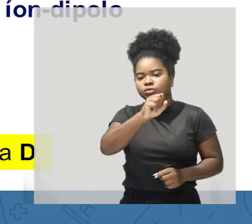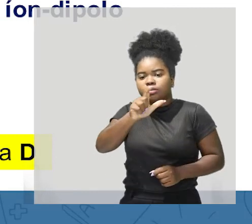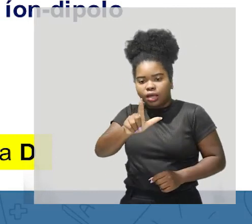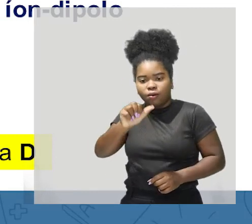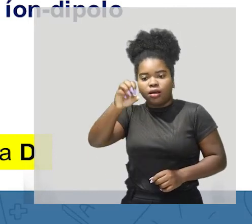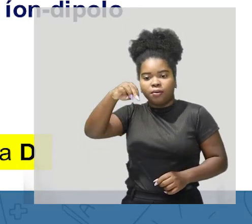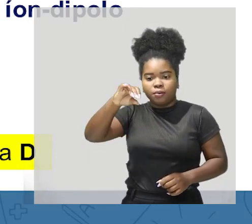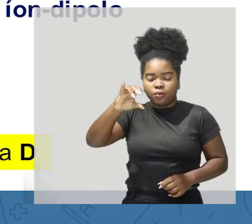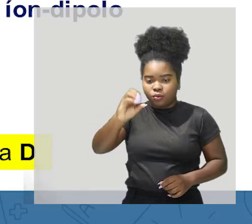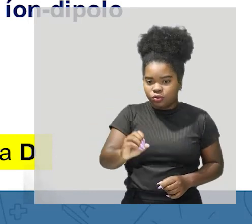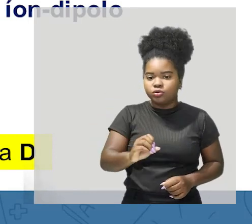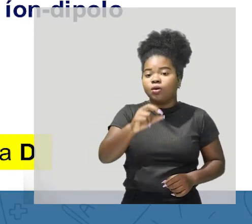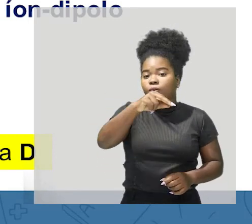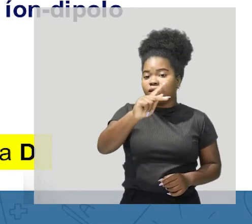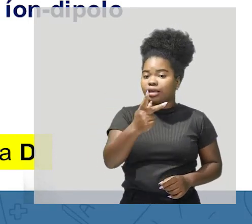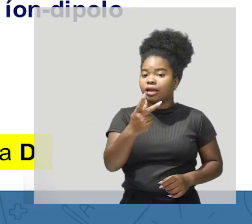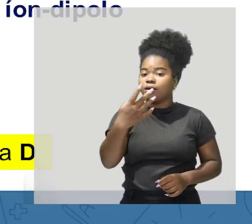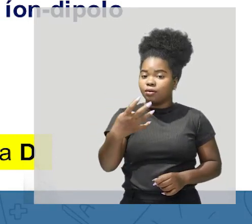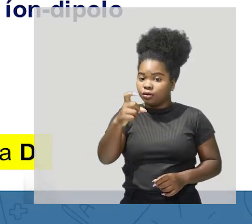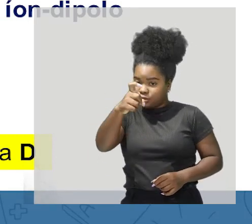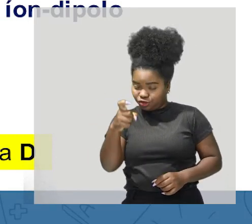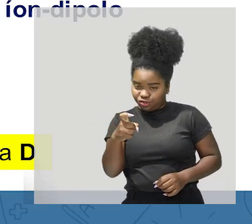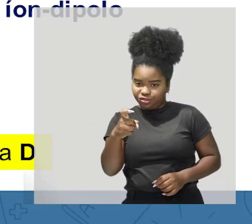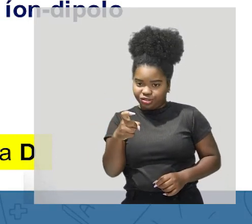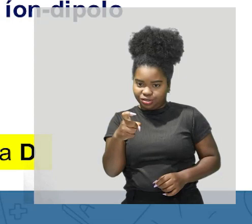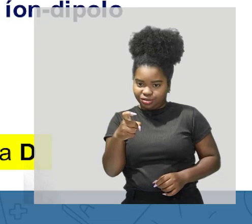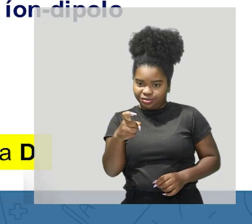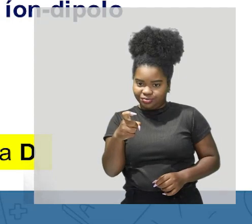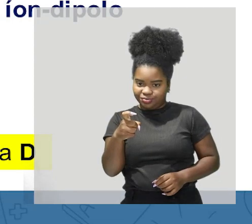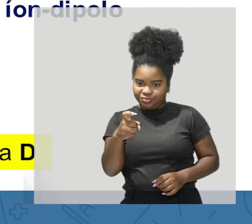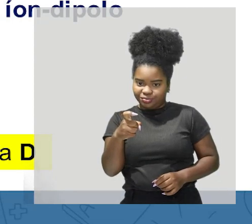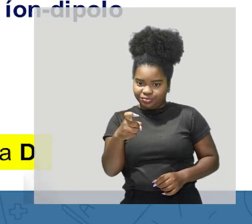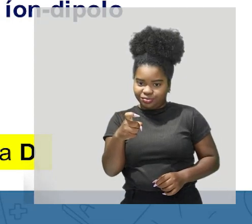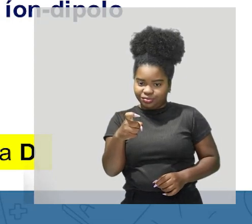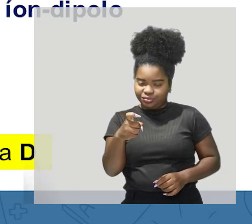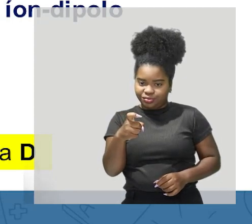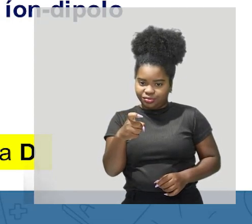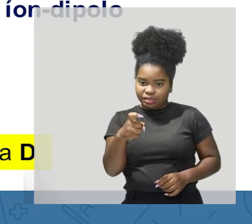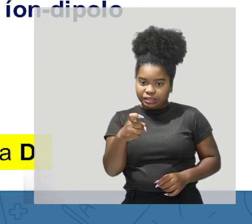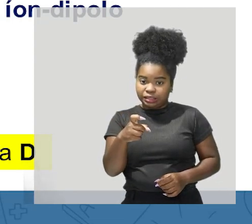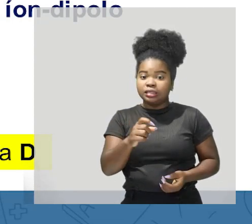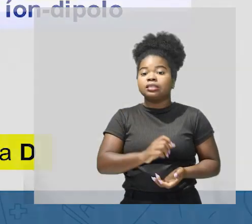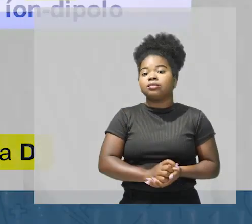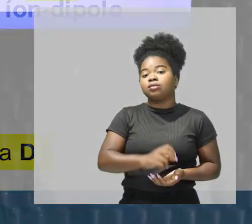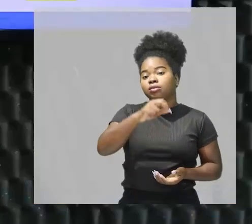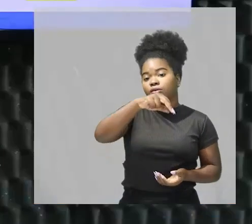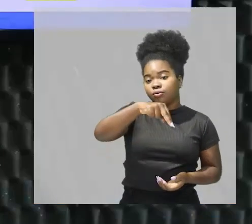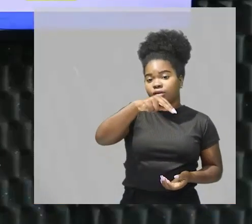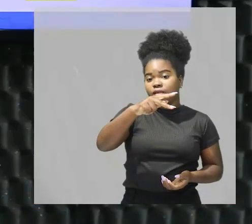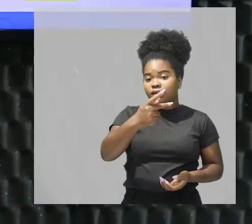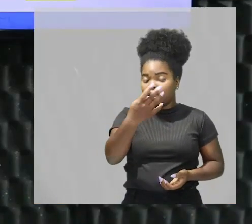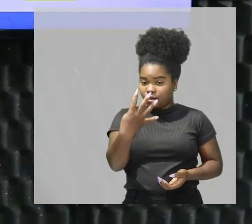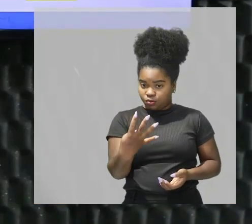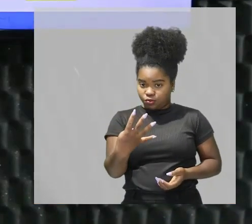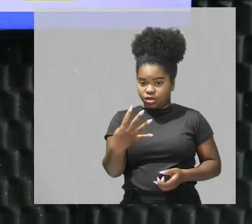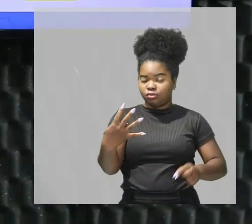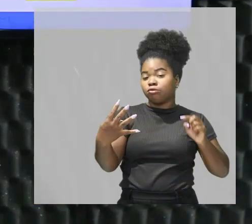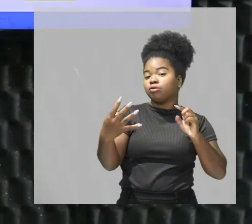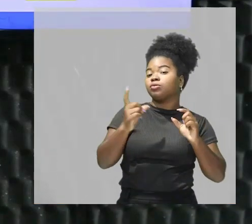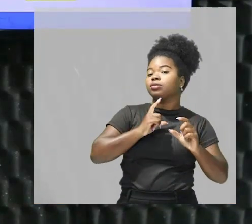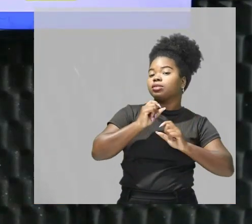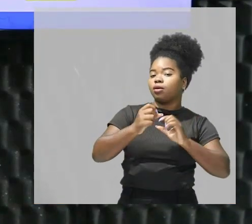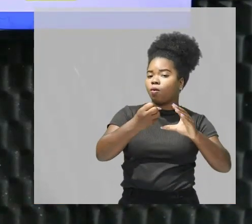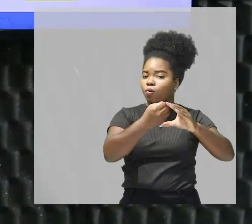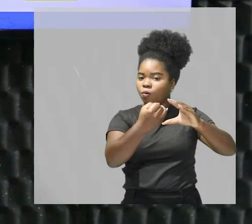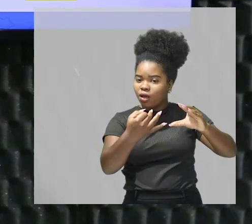ok? O NH4X, sendo que o NH4, né, que é o amônio, ele tem um caráter